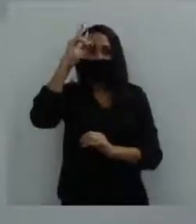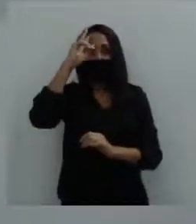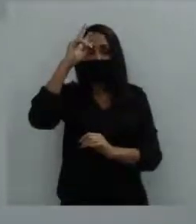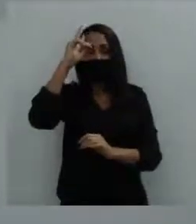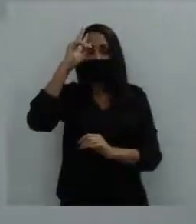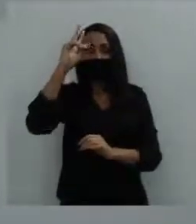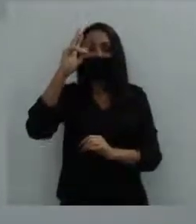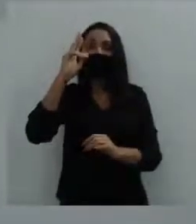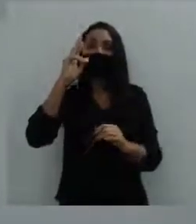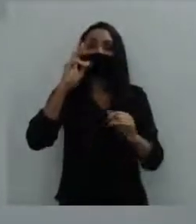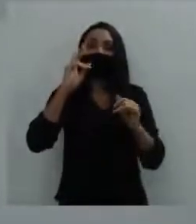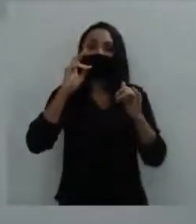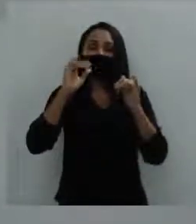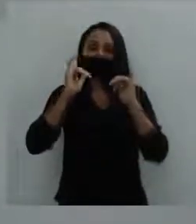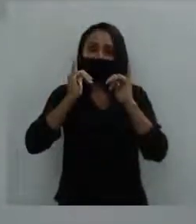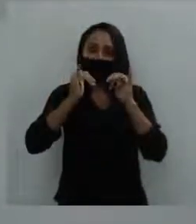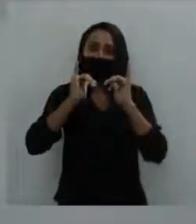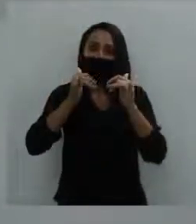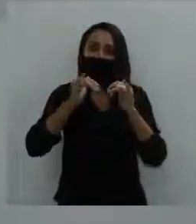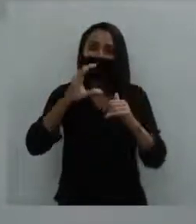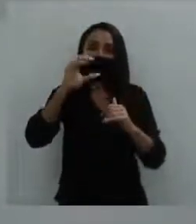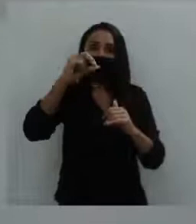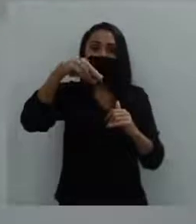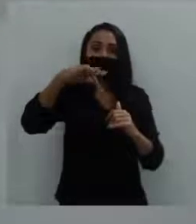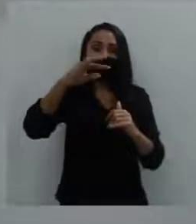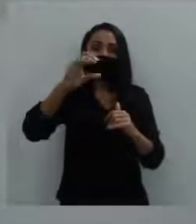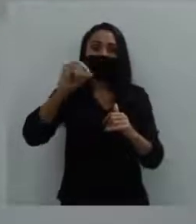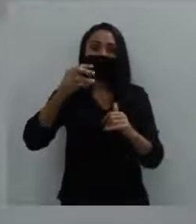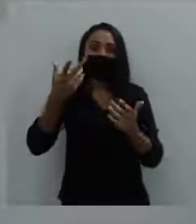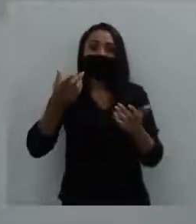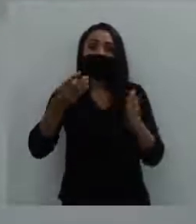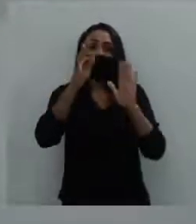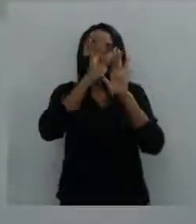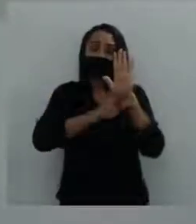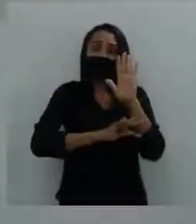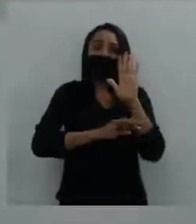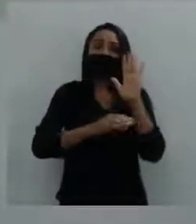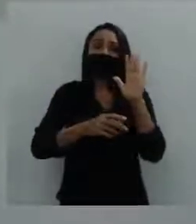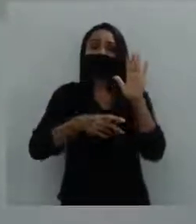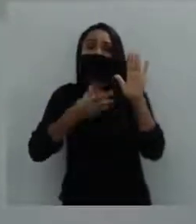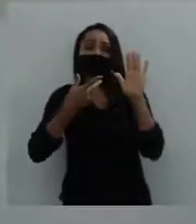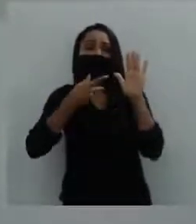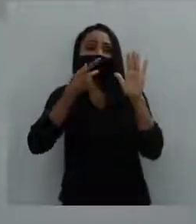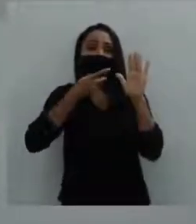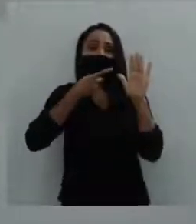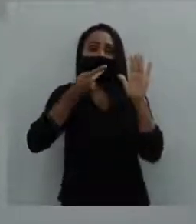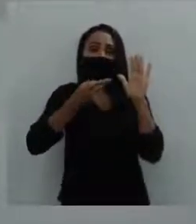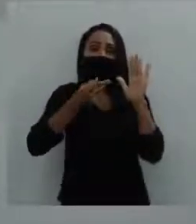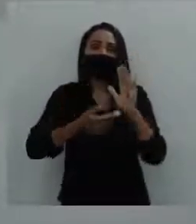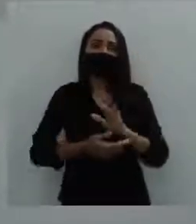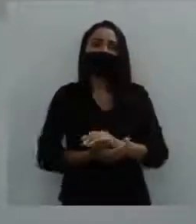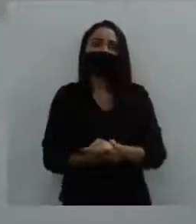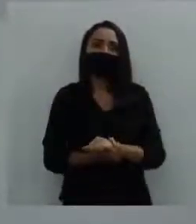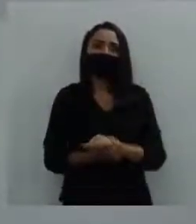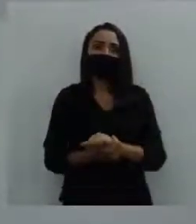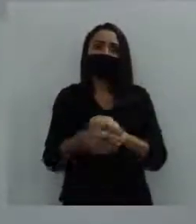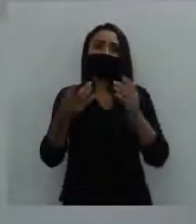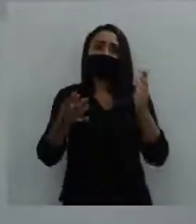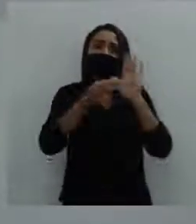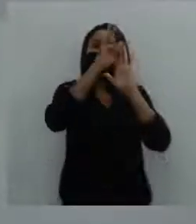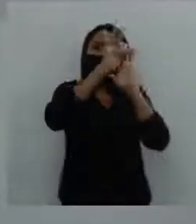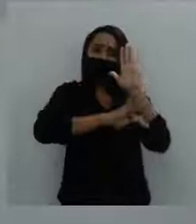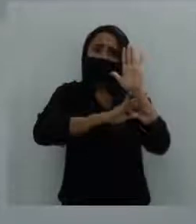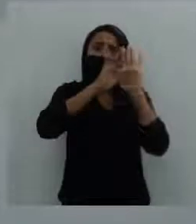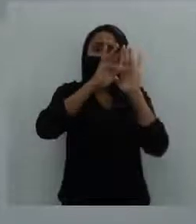de fada? Então é importante lembrar isso. Textos orais, contos de fada, que eram textos que